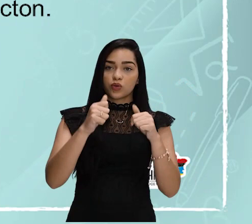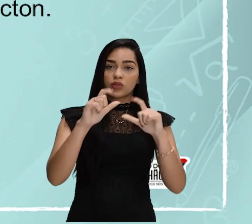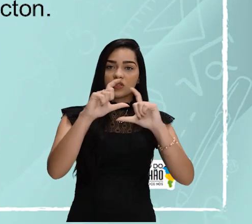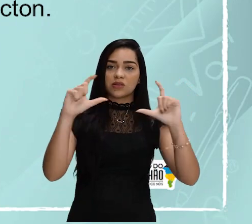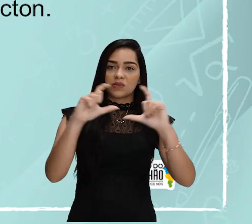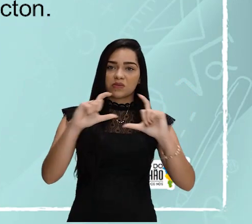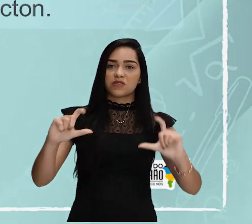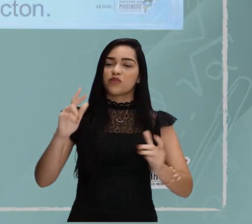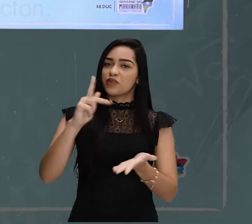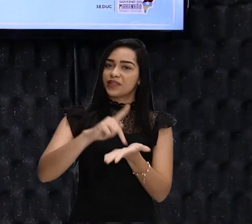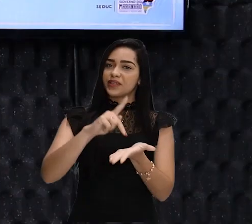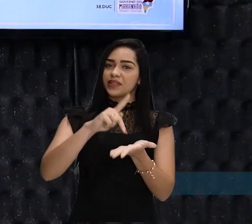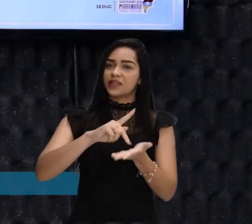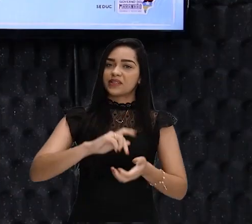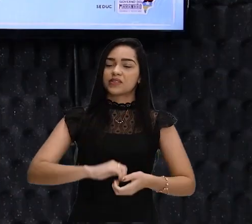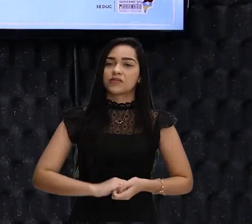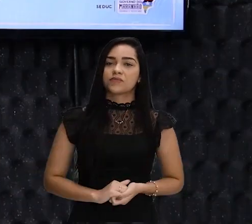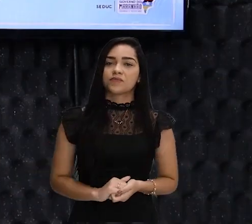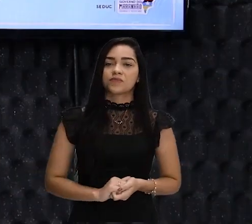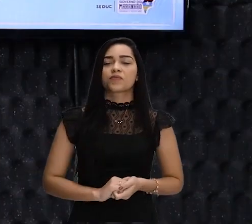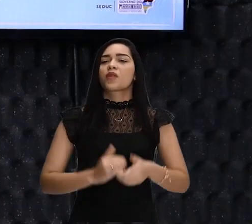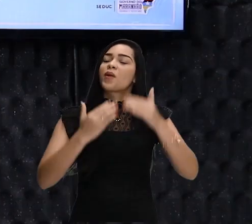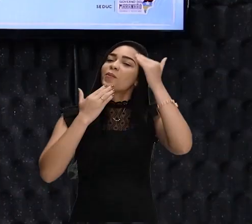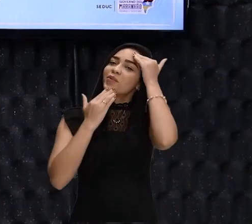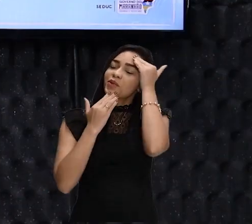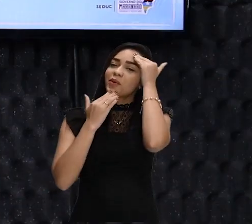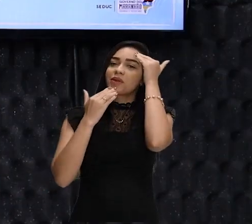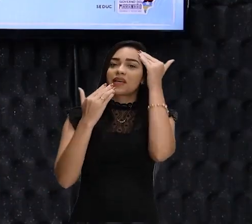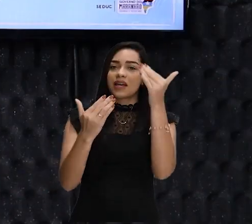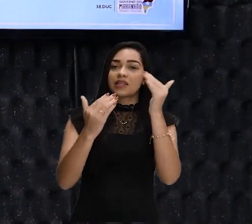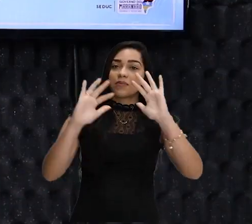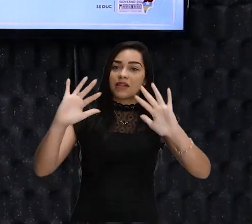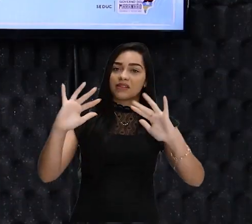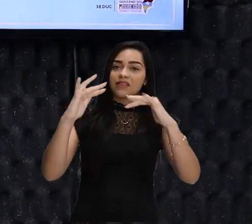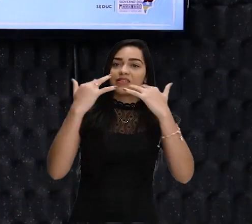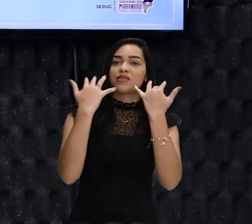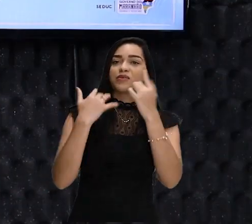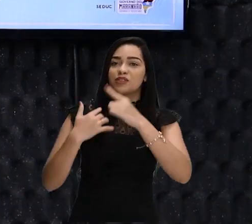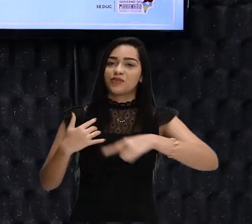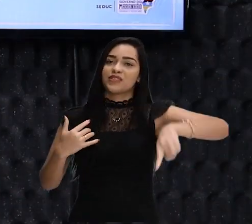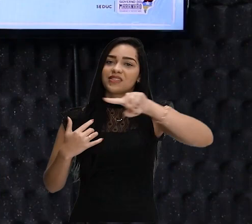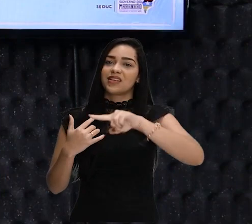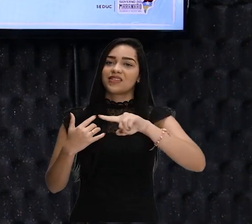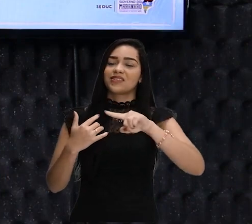Galera, muito obrigado pela atenção de todos. Até a próxima aula. Tchau, tchau.